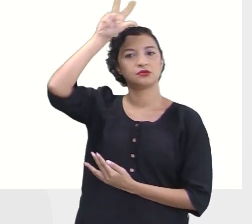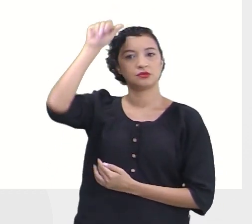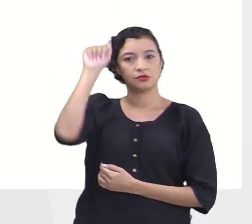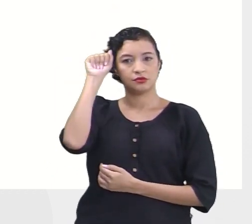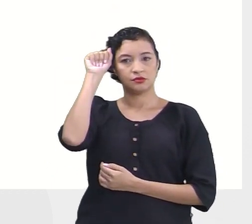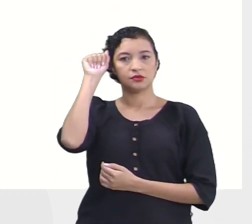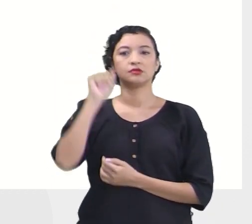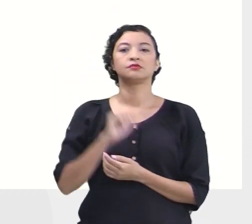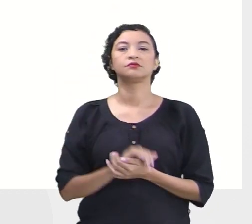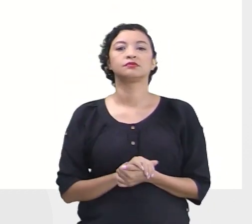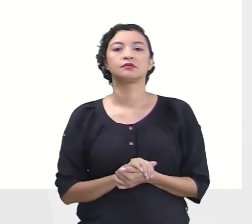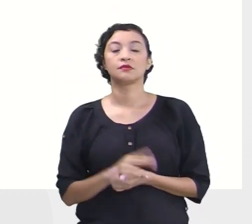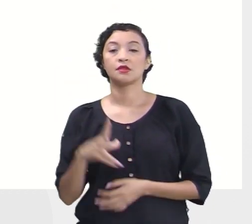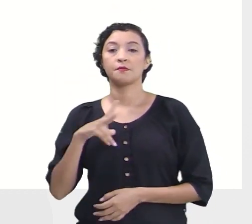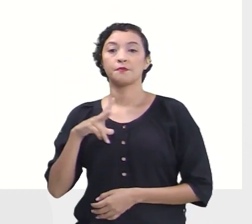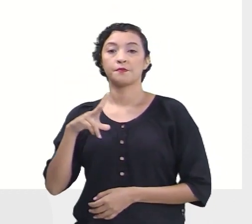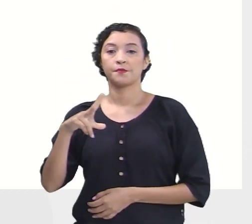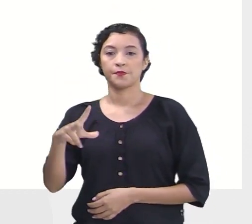pequeno pedaço,